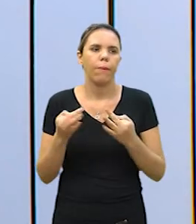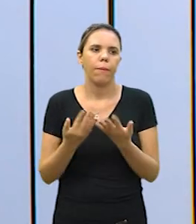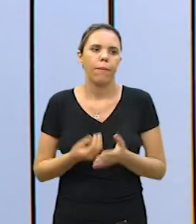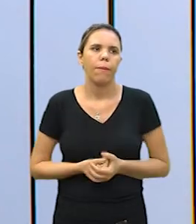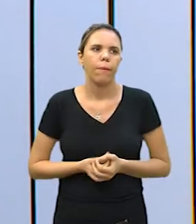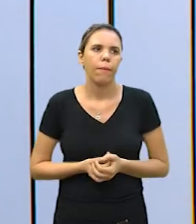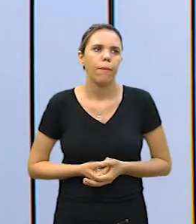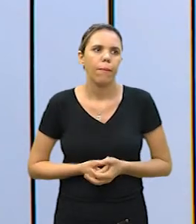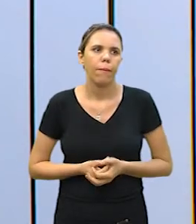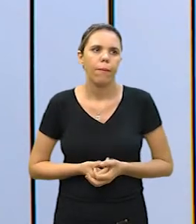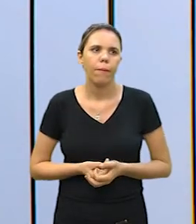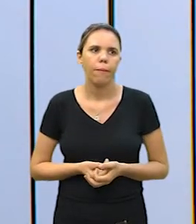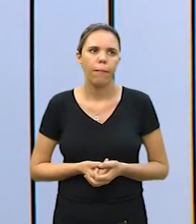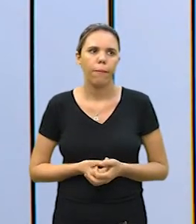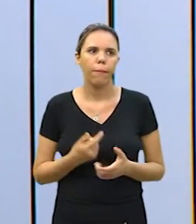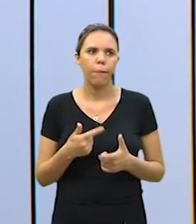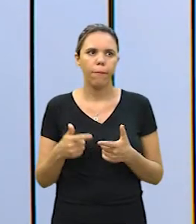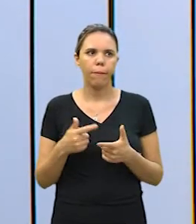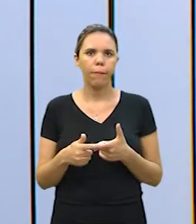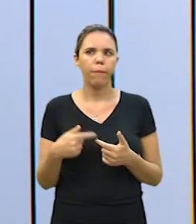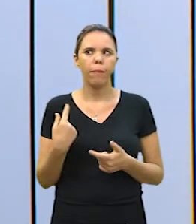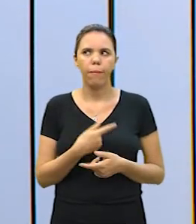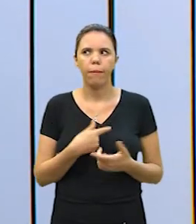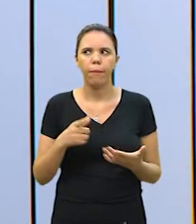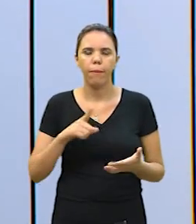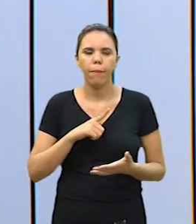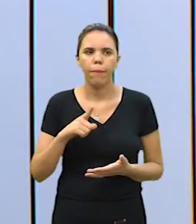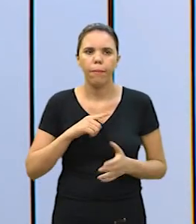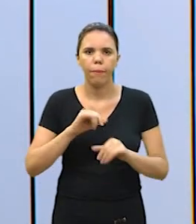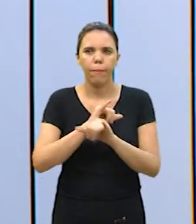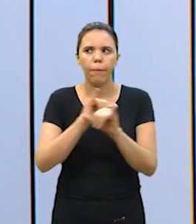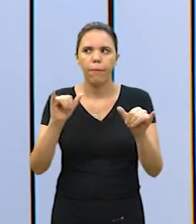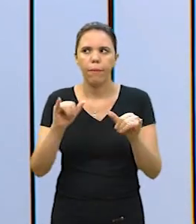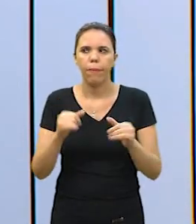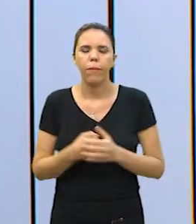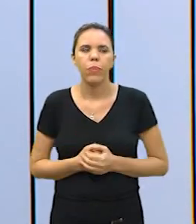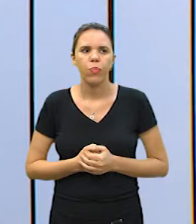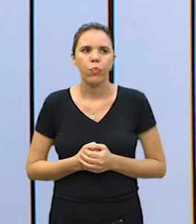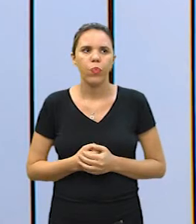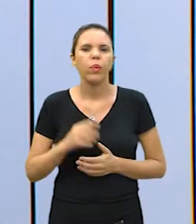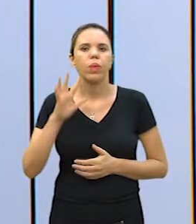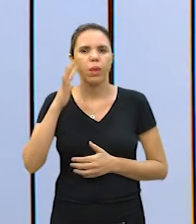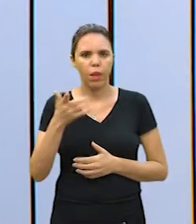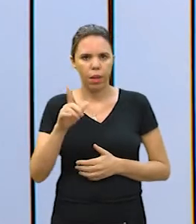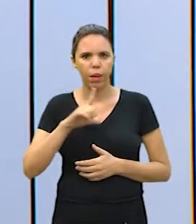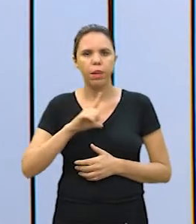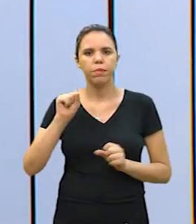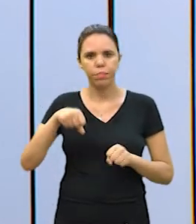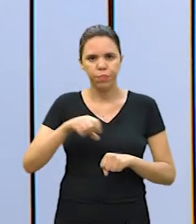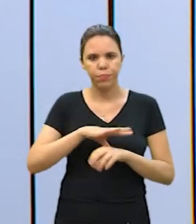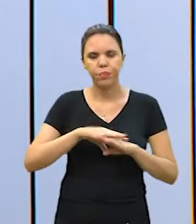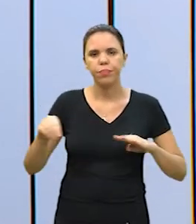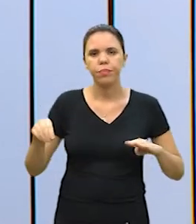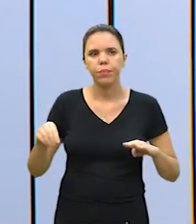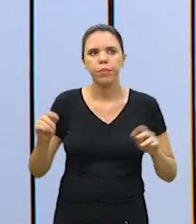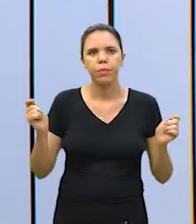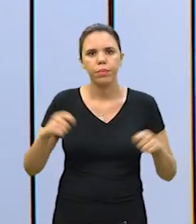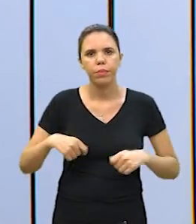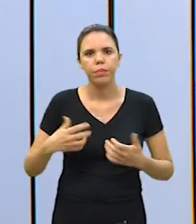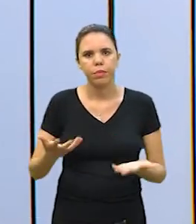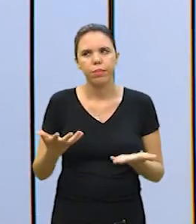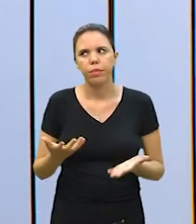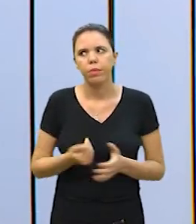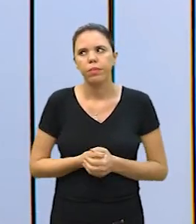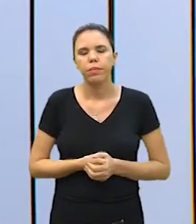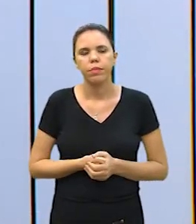minha família esse problema e nós agora temos propagado que há solução, que há cura, basta a